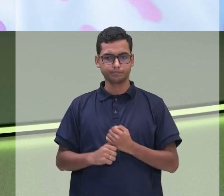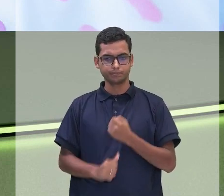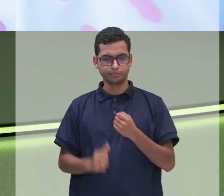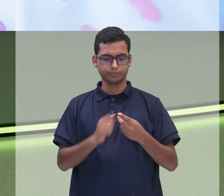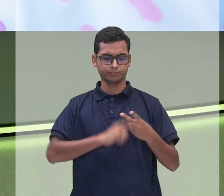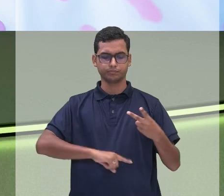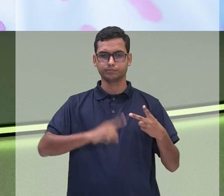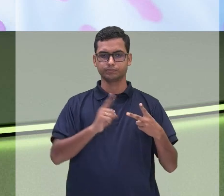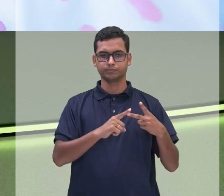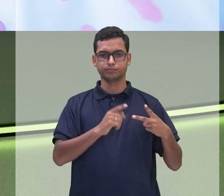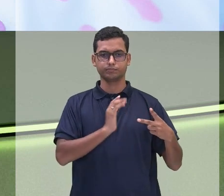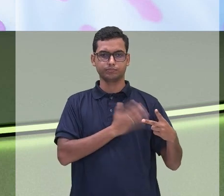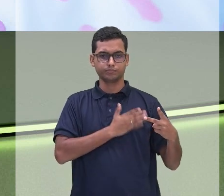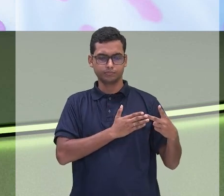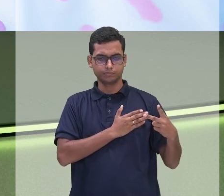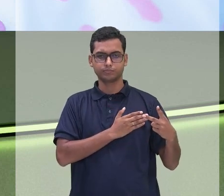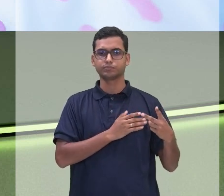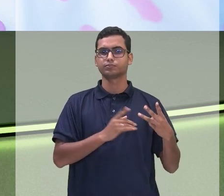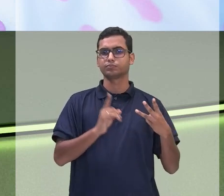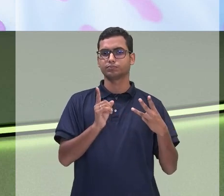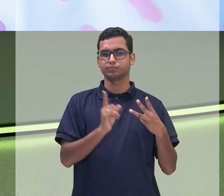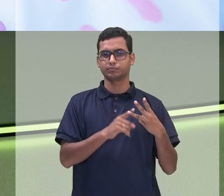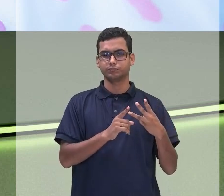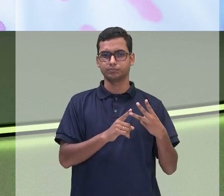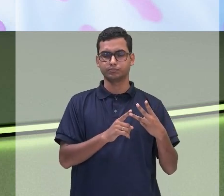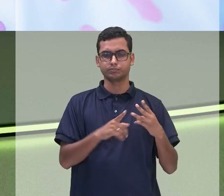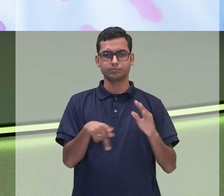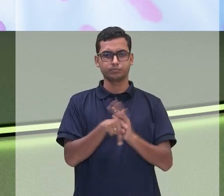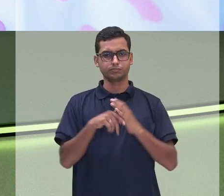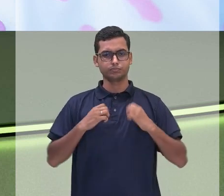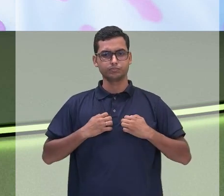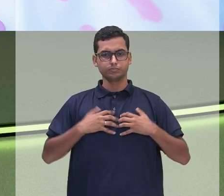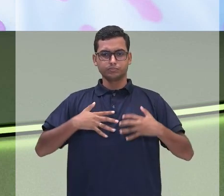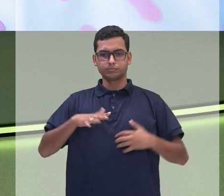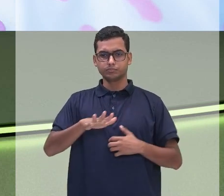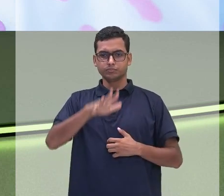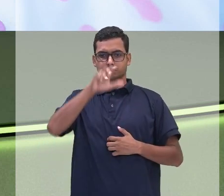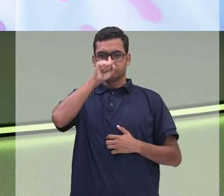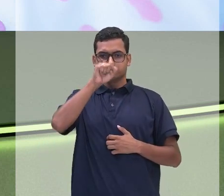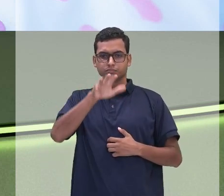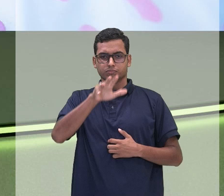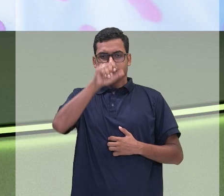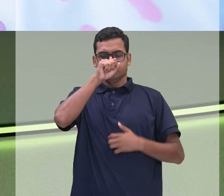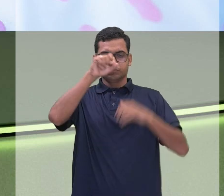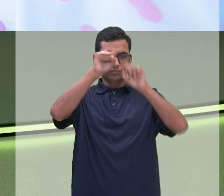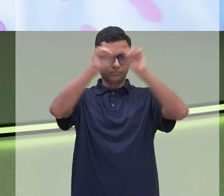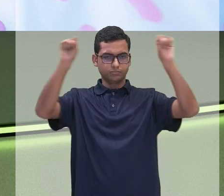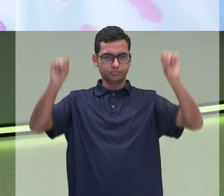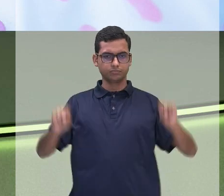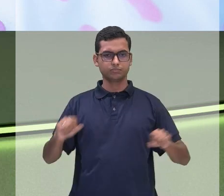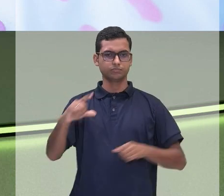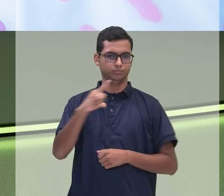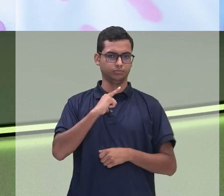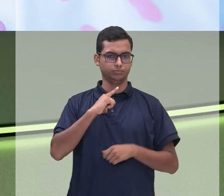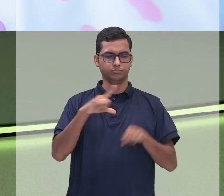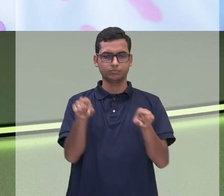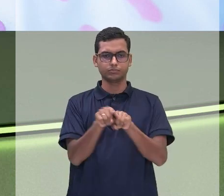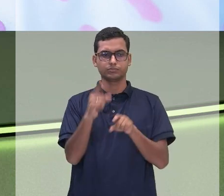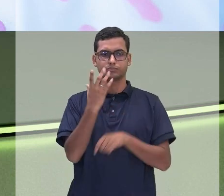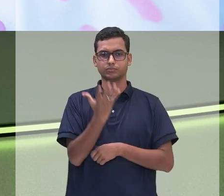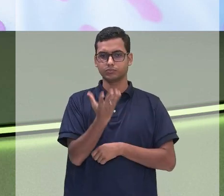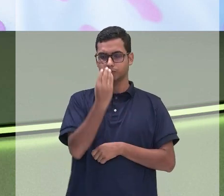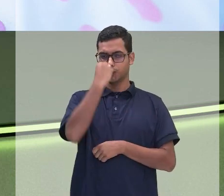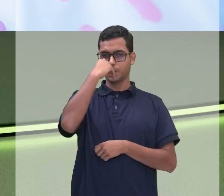sistema pulmonar. Então, todos esses sistemas, eles apresentam essas características. Um sistema digestório, por